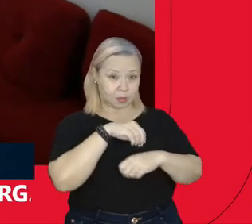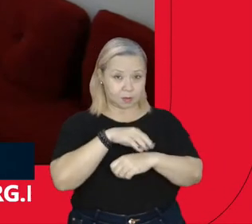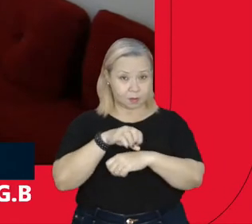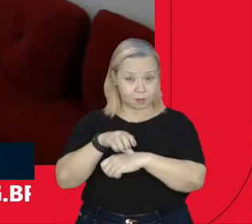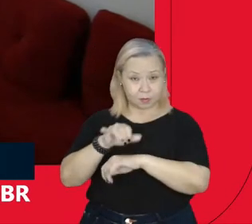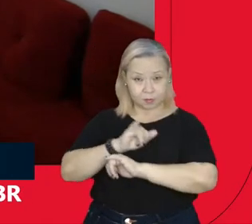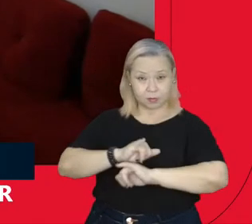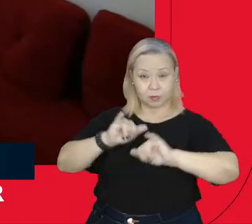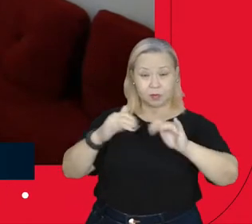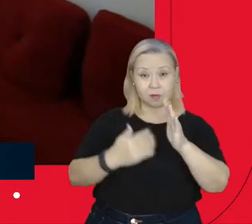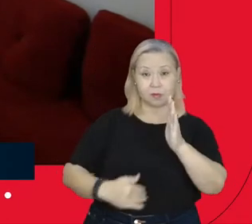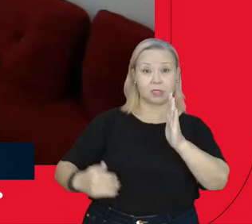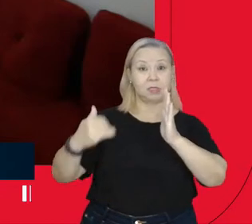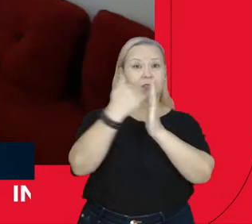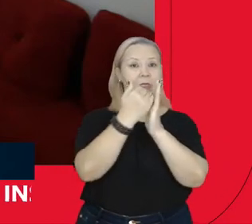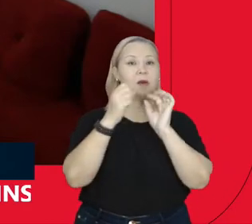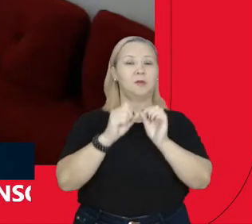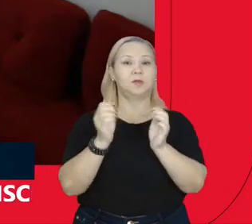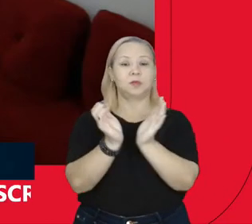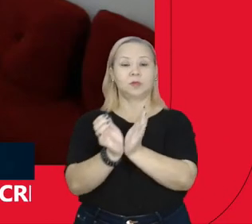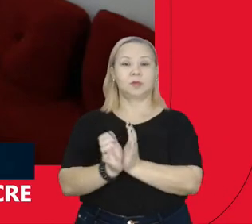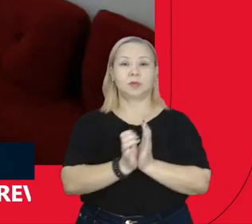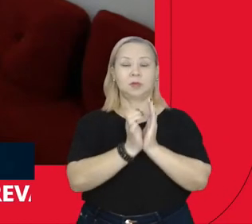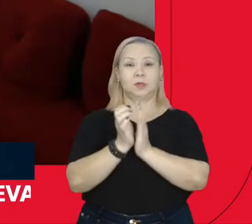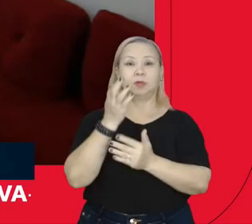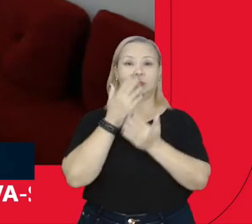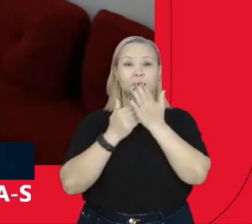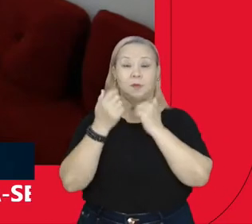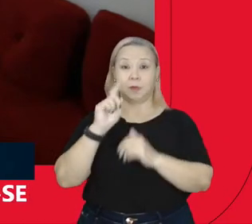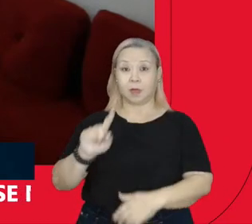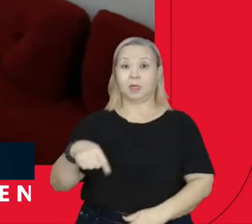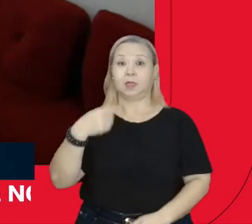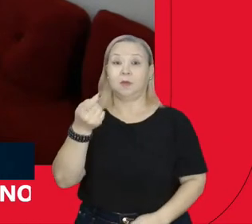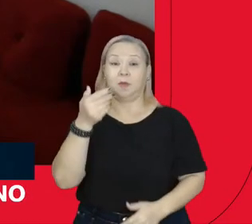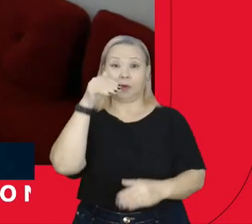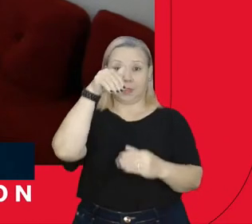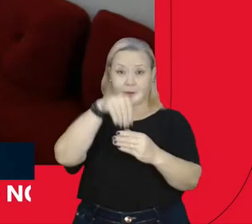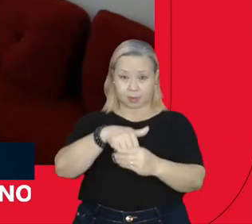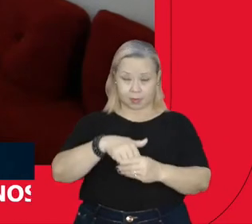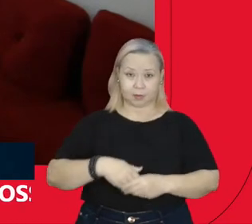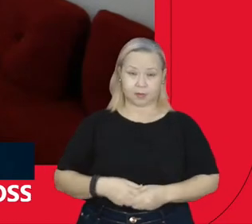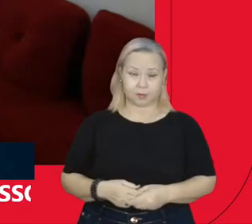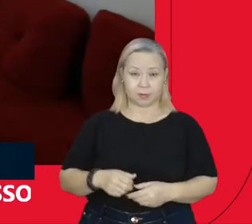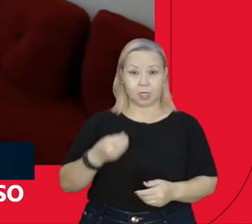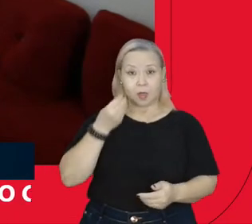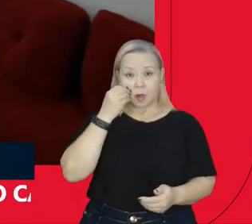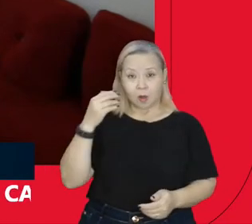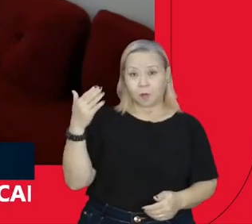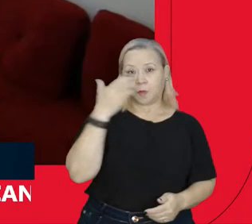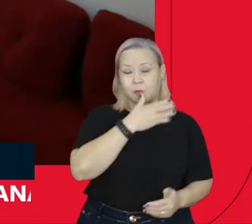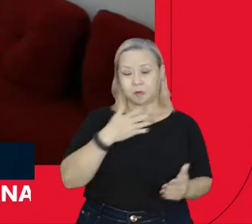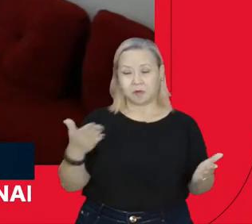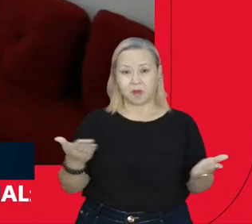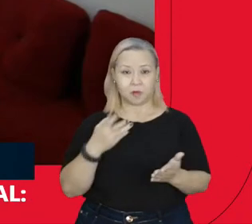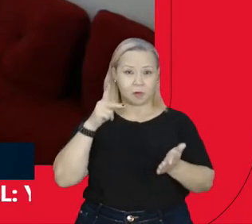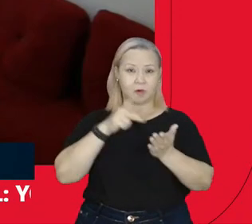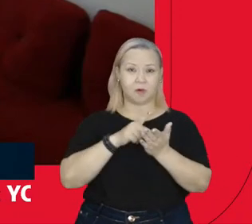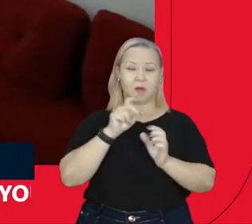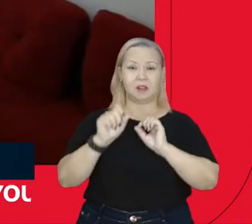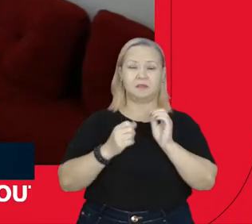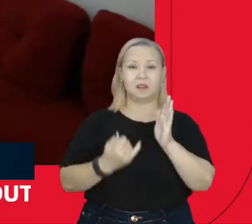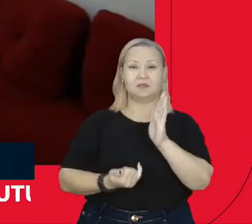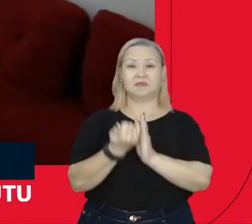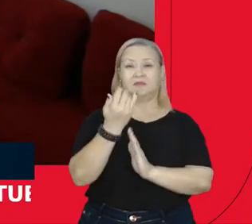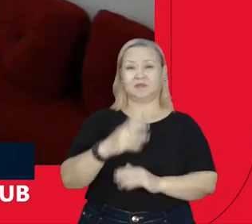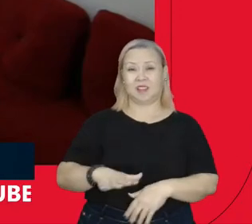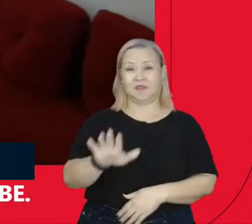novas altas no grupo dos alimentos para logo depois das eleições. Veja você, né, o que comprova que o atual quadro geral inflacionário